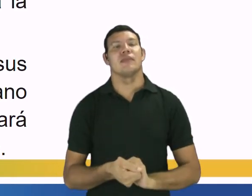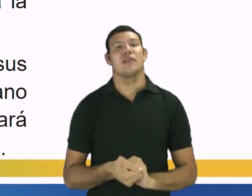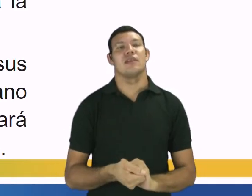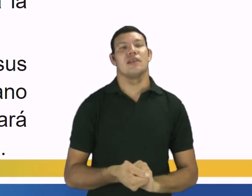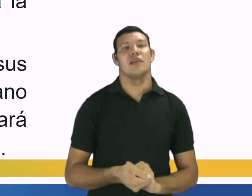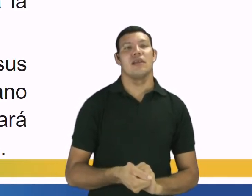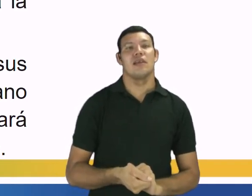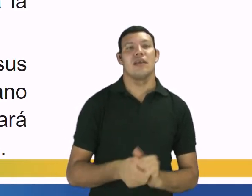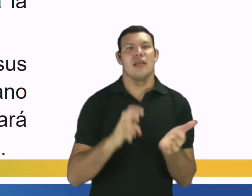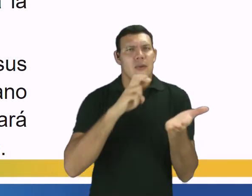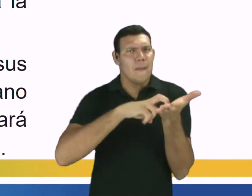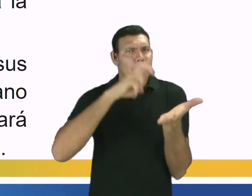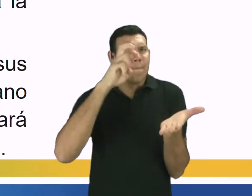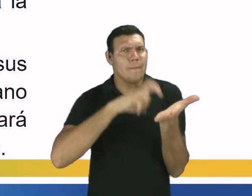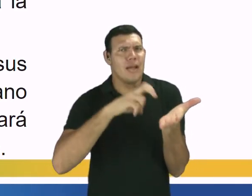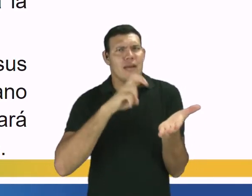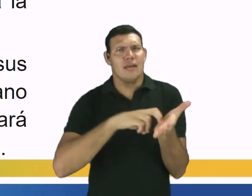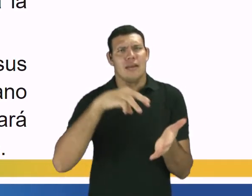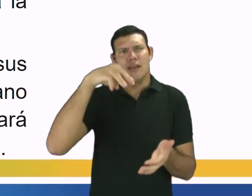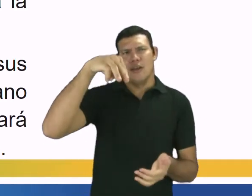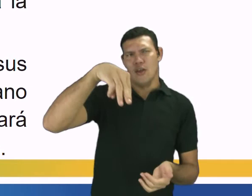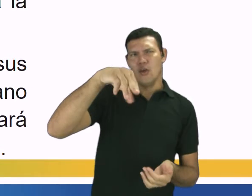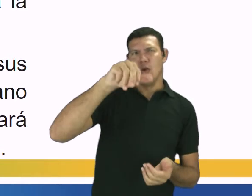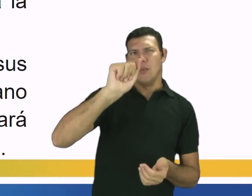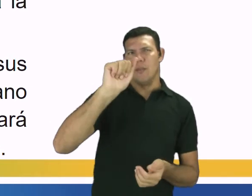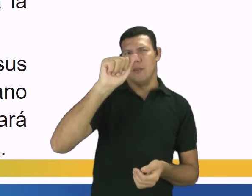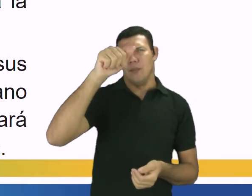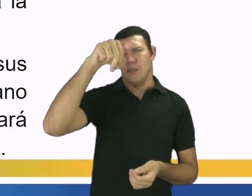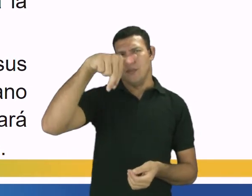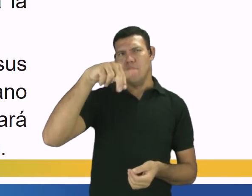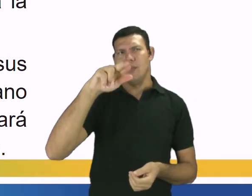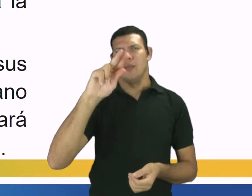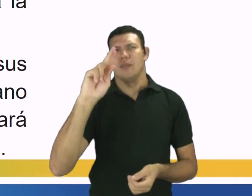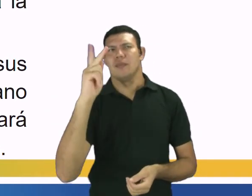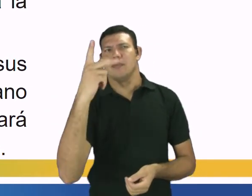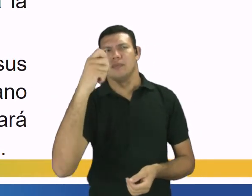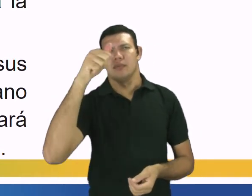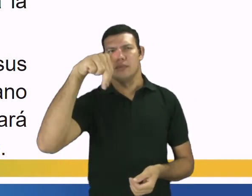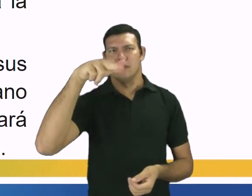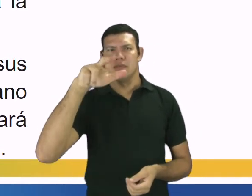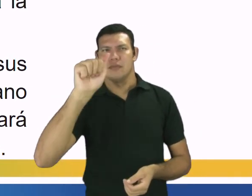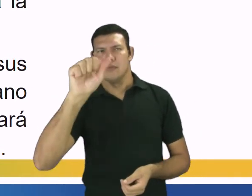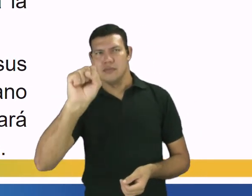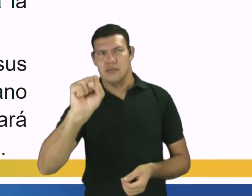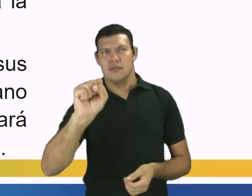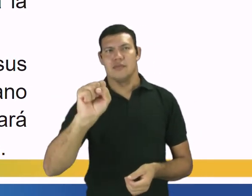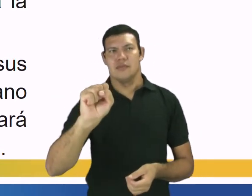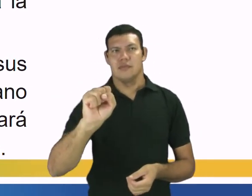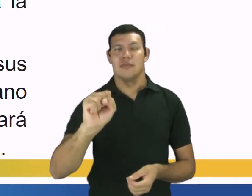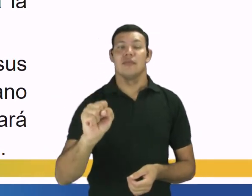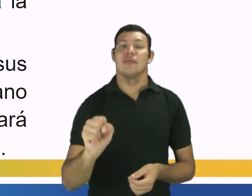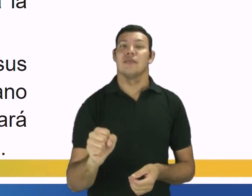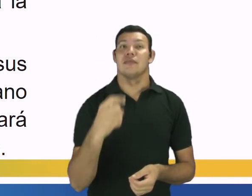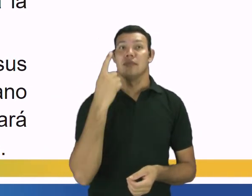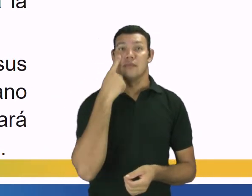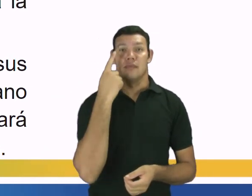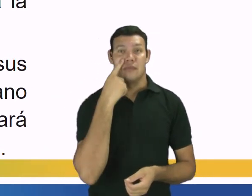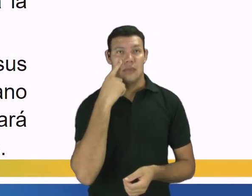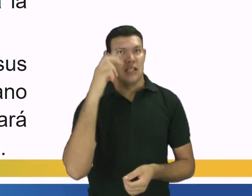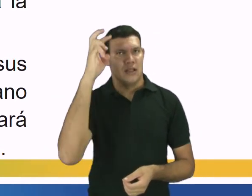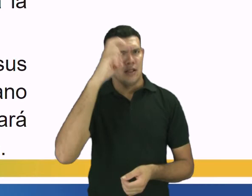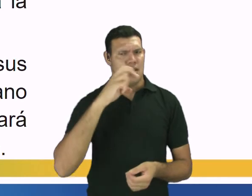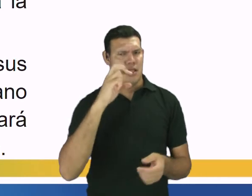em espanhol e em português, temos aí uma diferença. Certo? Nós devemos observar também, tá, pessoal? mañanas, por las